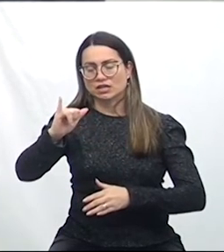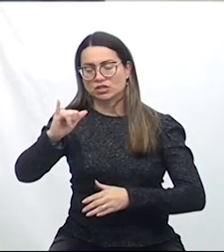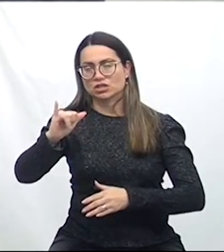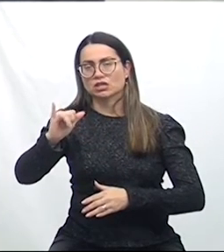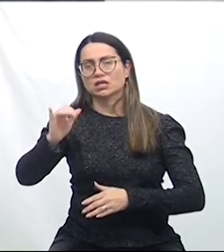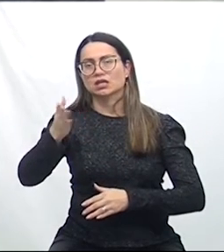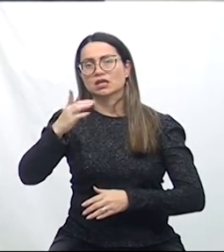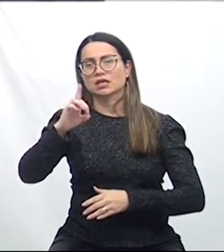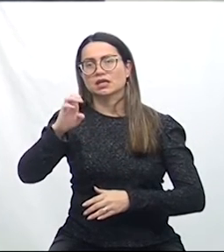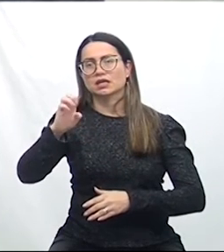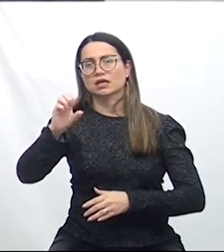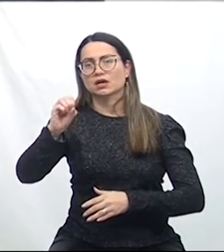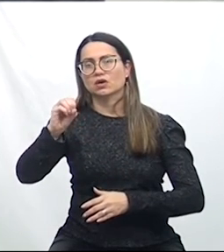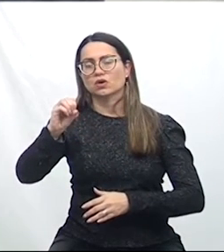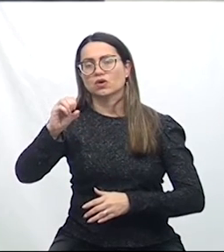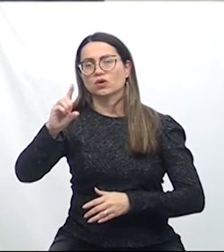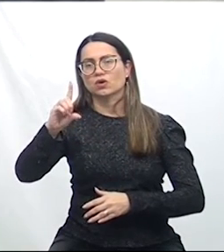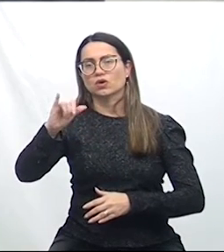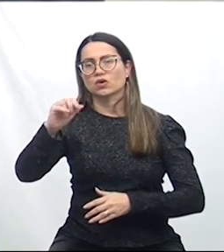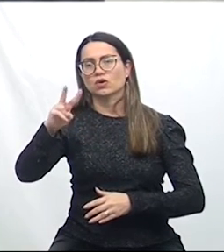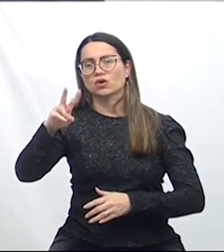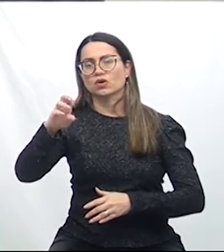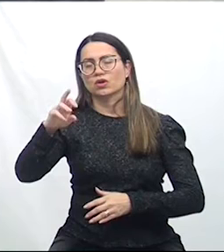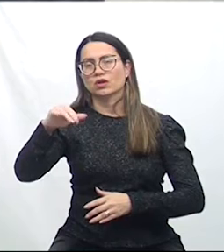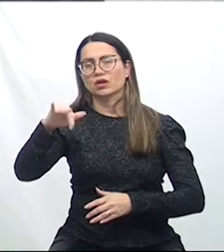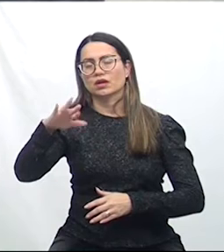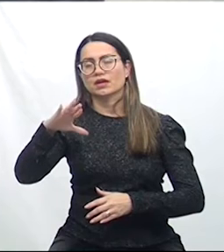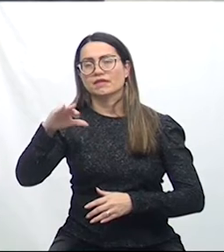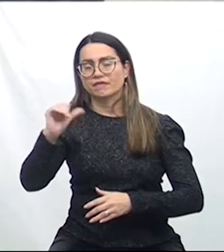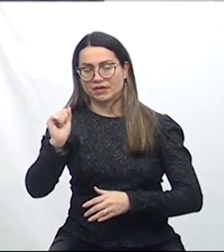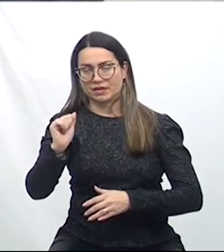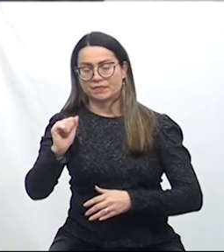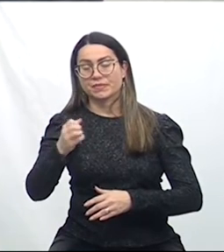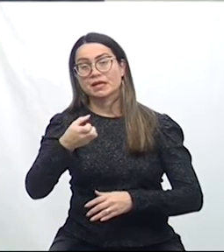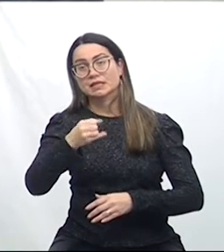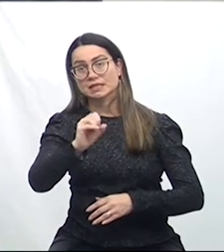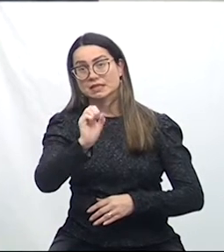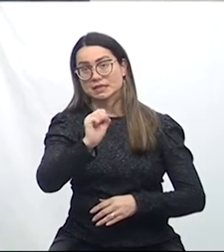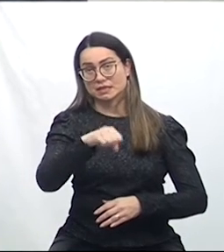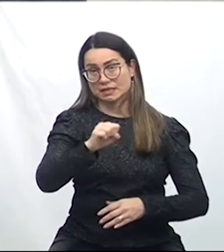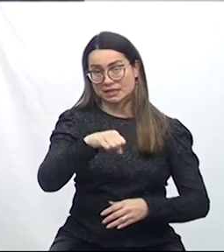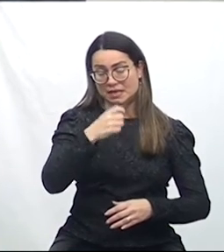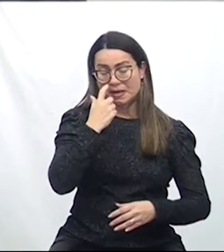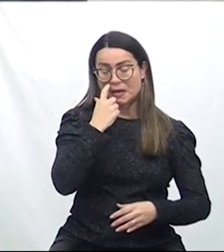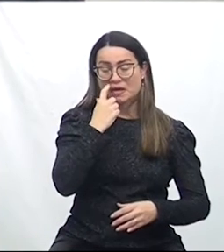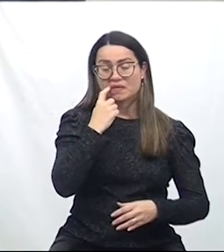Cristo Redentor. Em sendo negativa a resposta, existe a possibilidade de elaborar